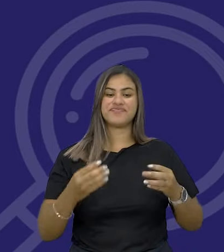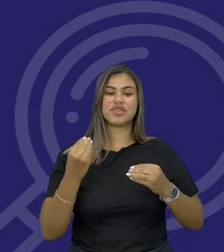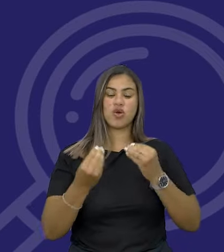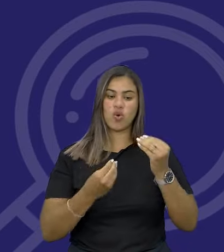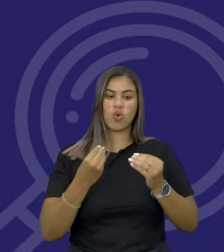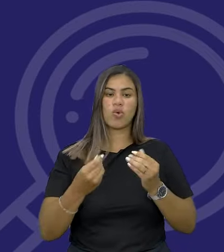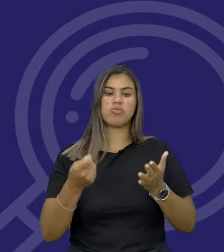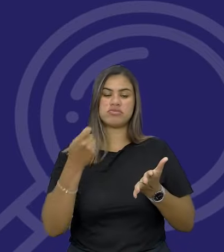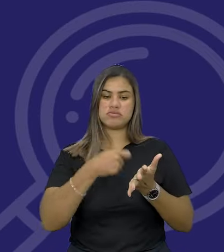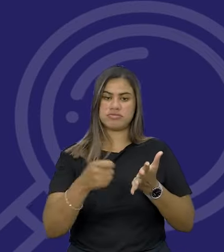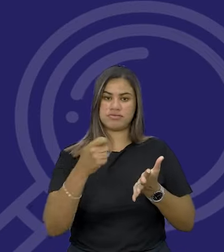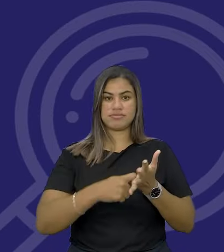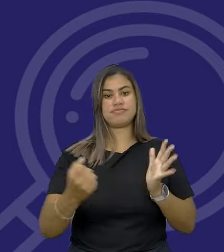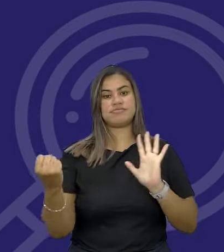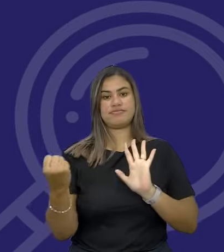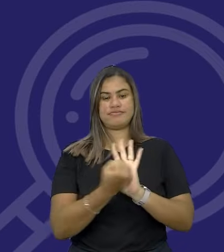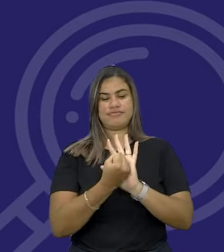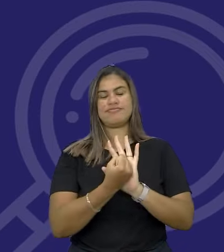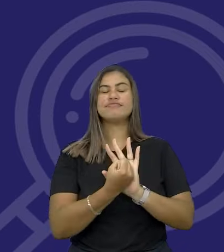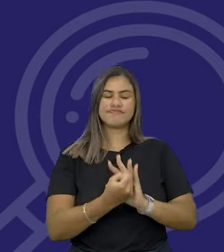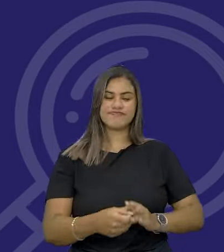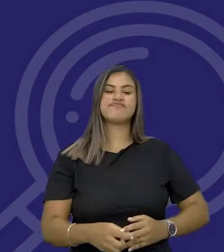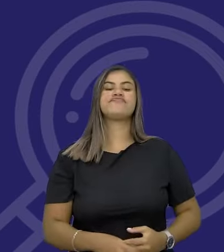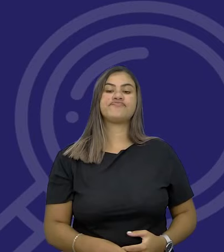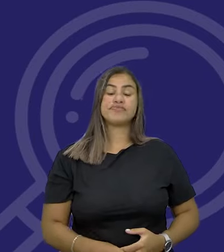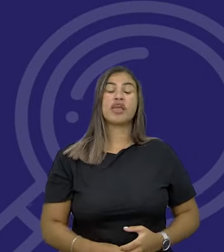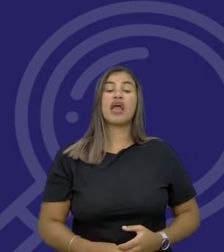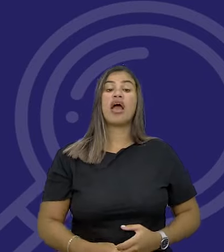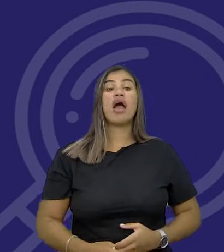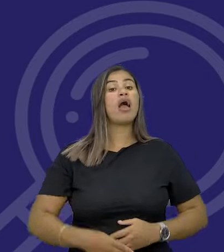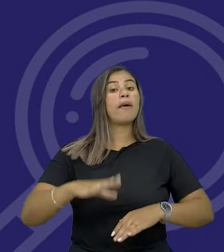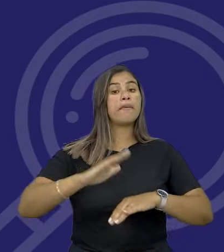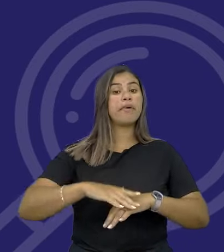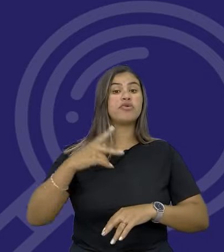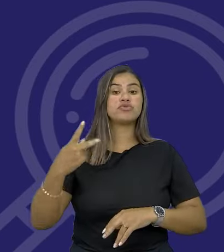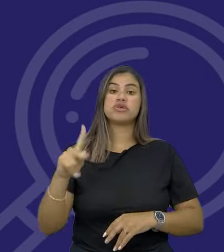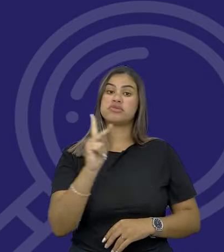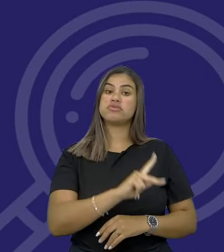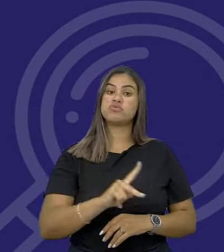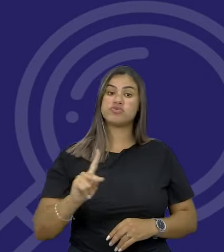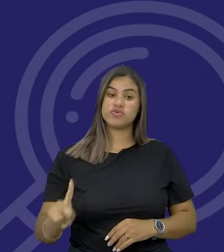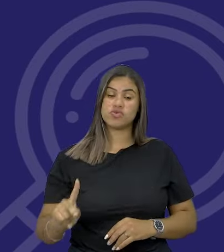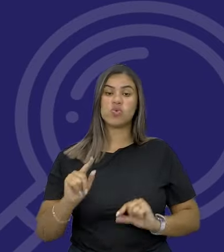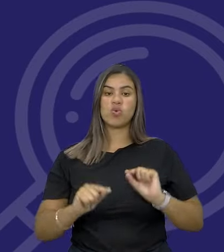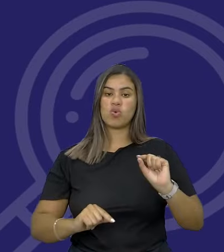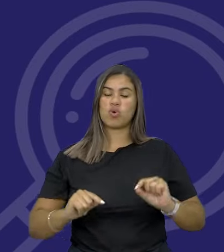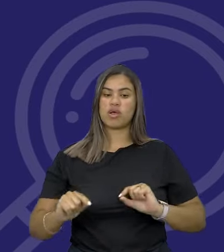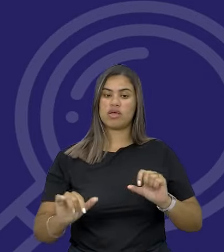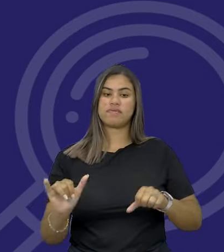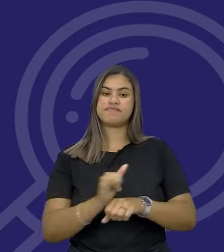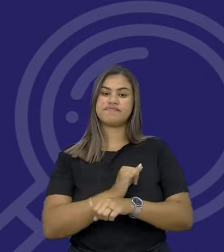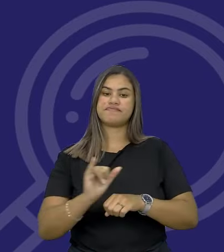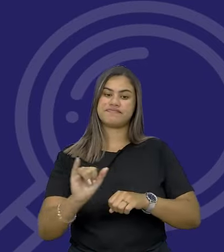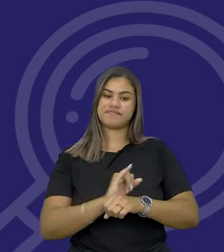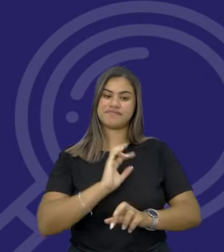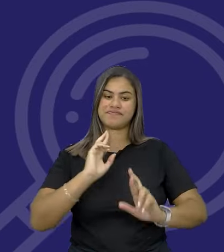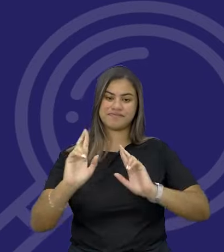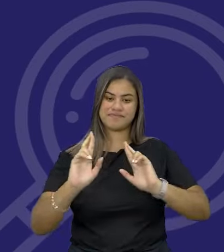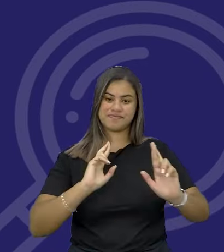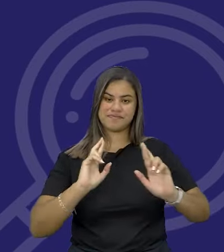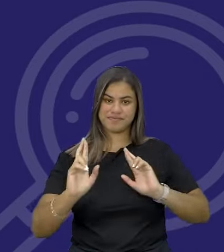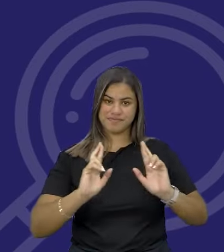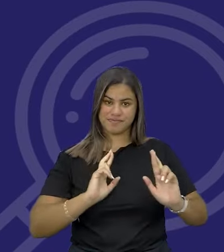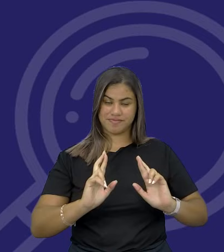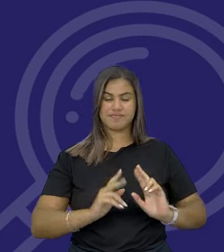na formalização do conteúdo, os professores validam as estratégias de resolução adotadas